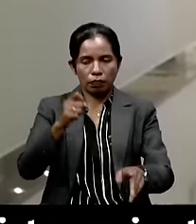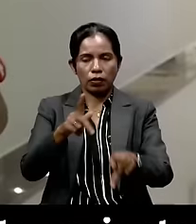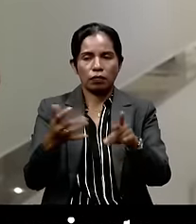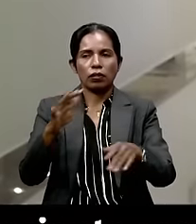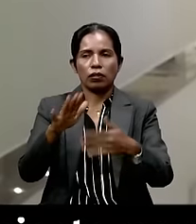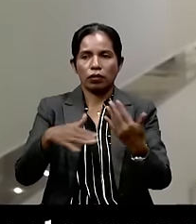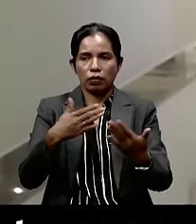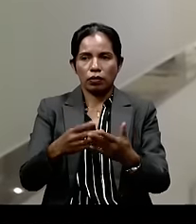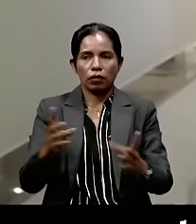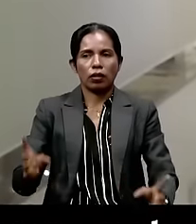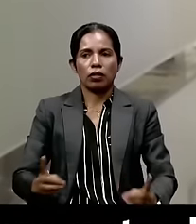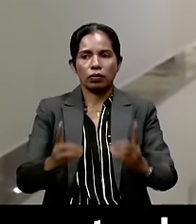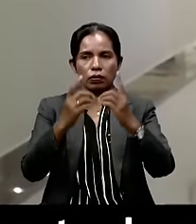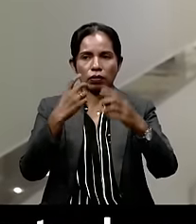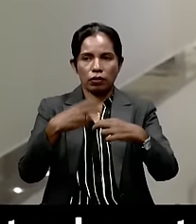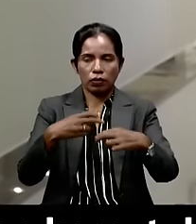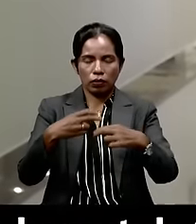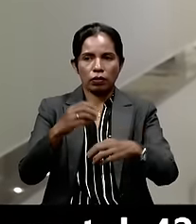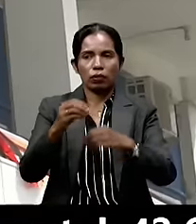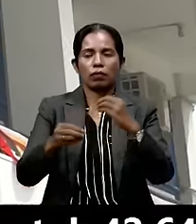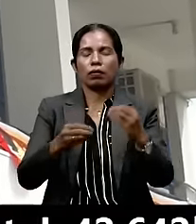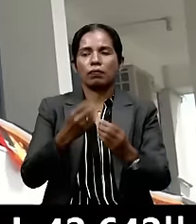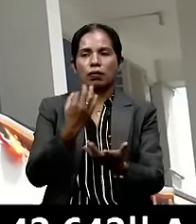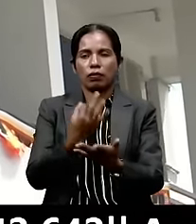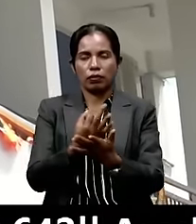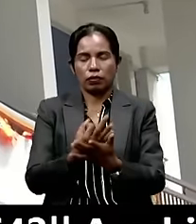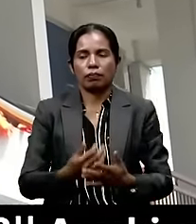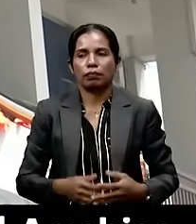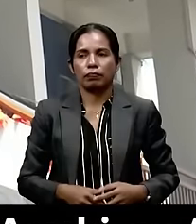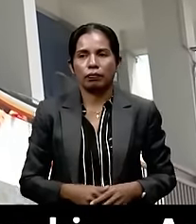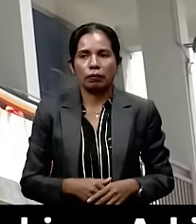mo, hasuro dificultade financiero.